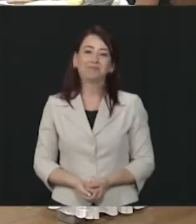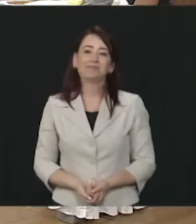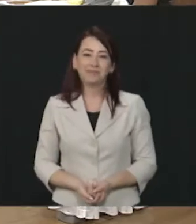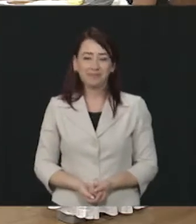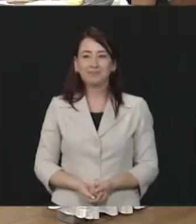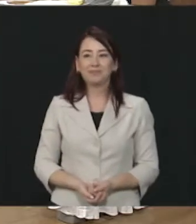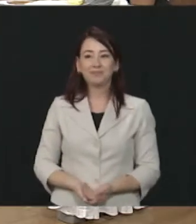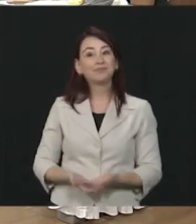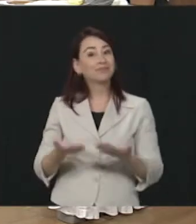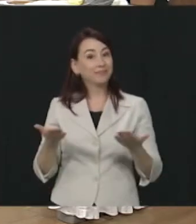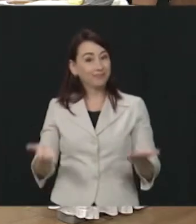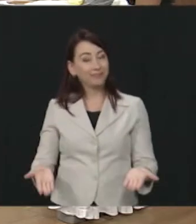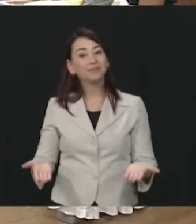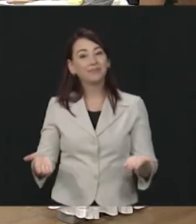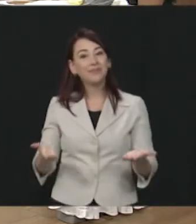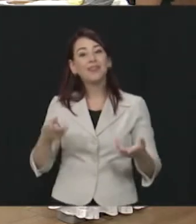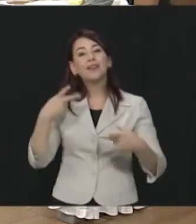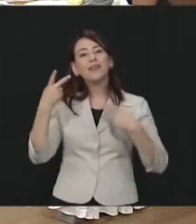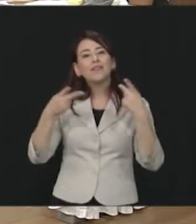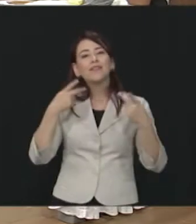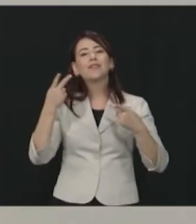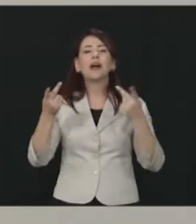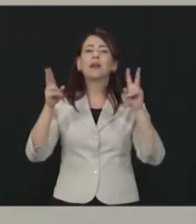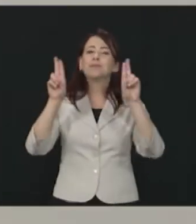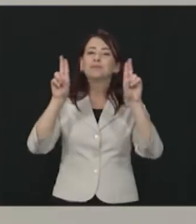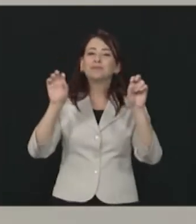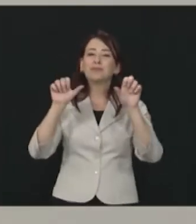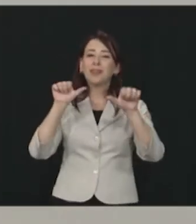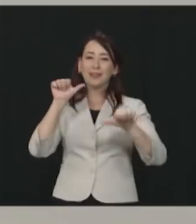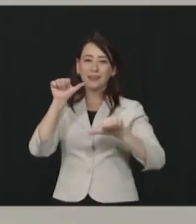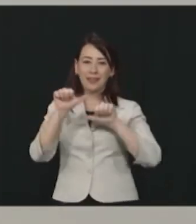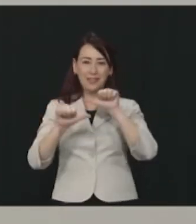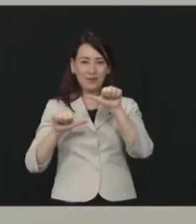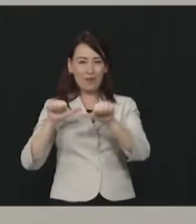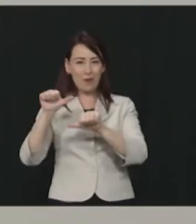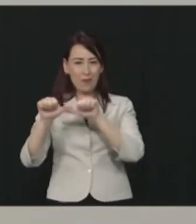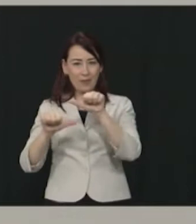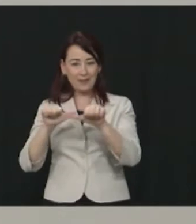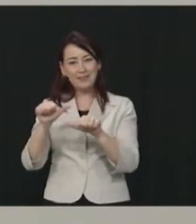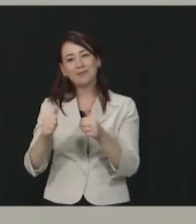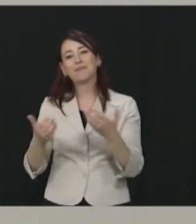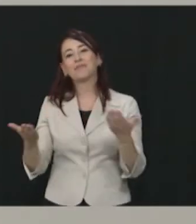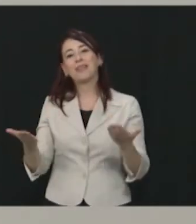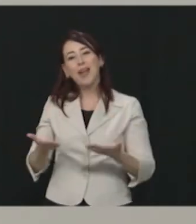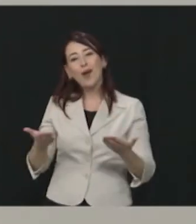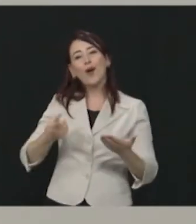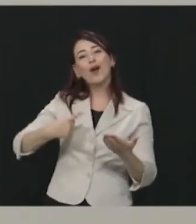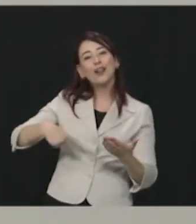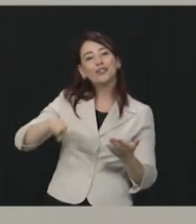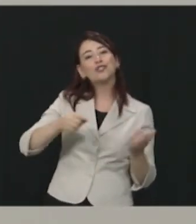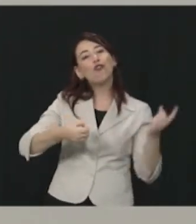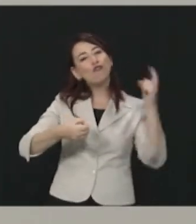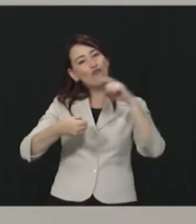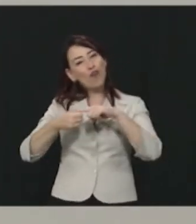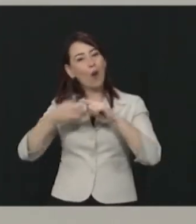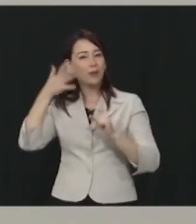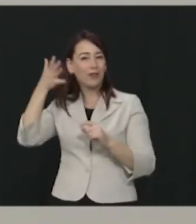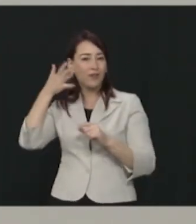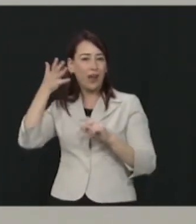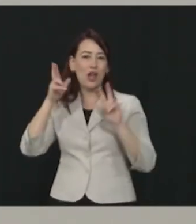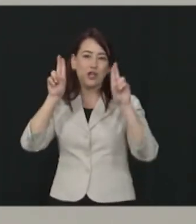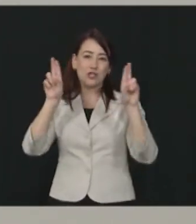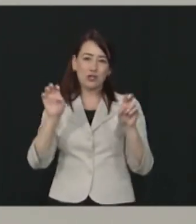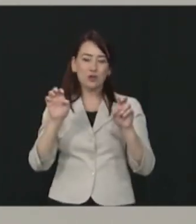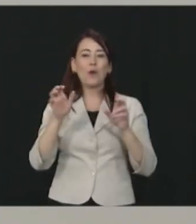Gente, por falar... em transformação, a gente volta aqui a conversar sobre Libras. E para quem deseja